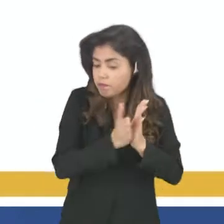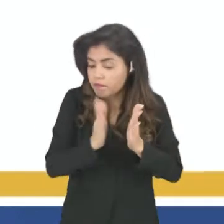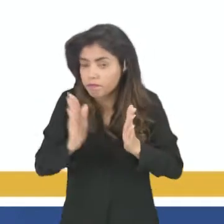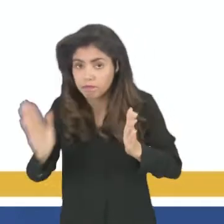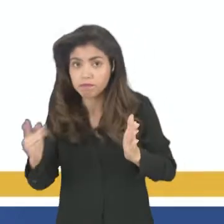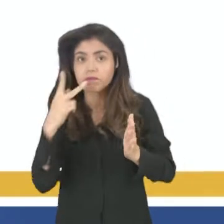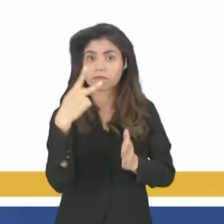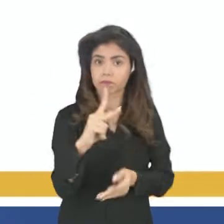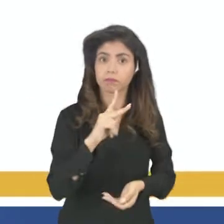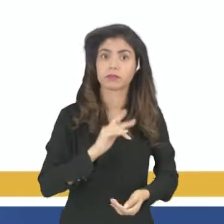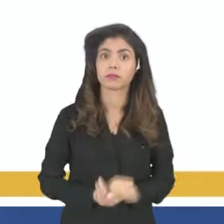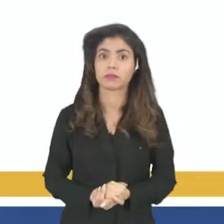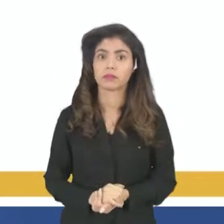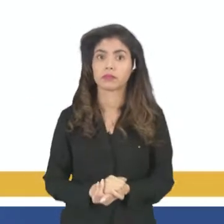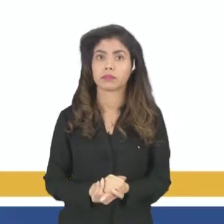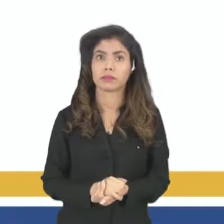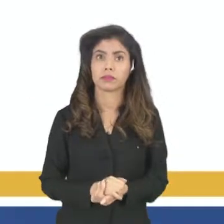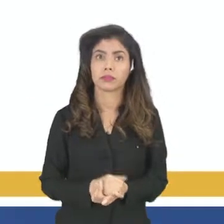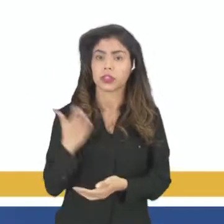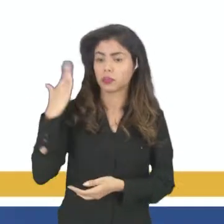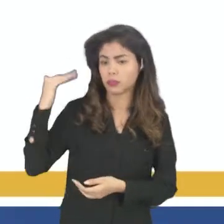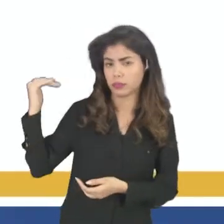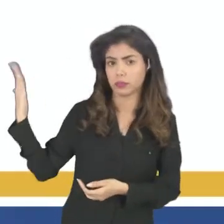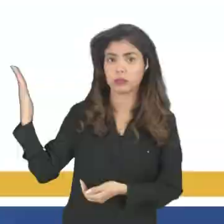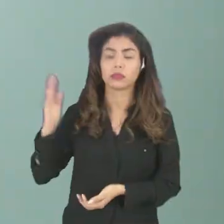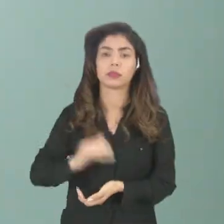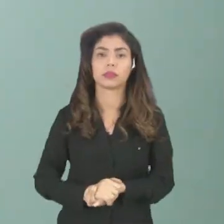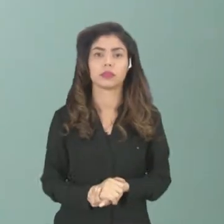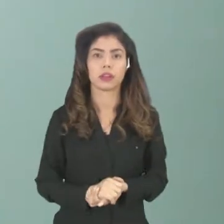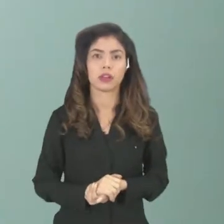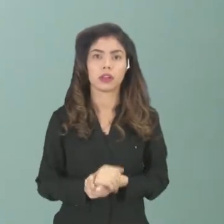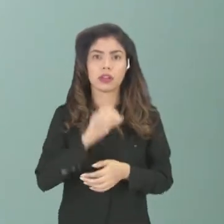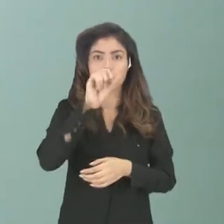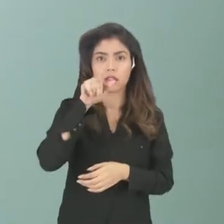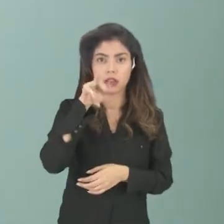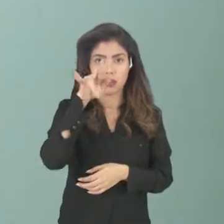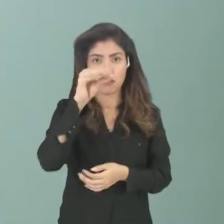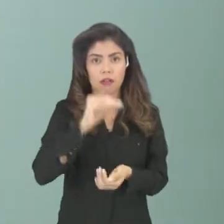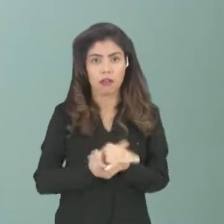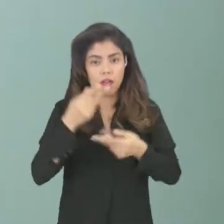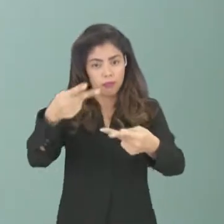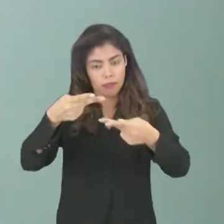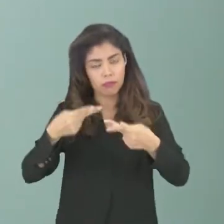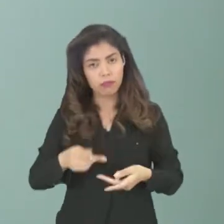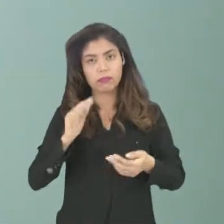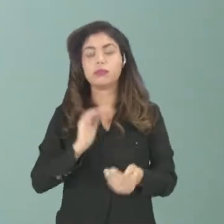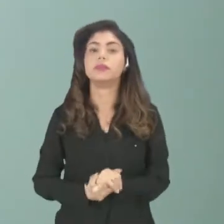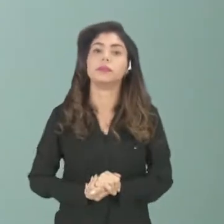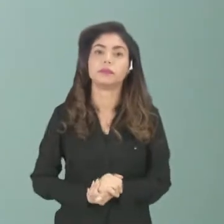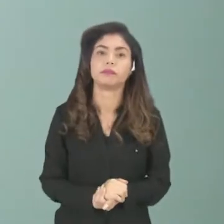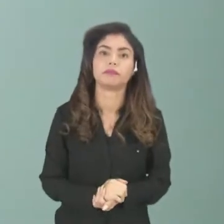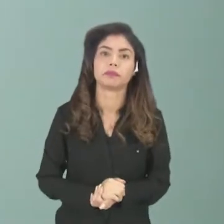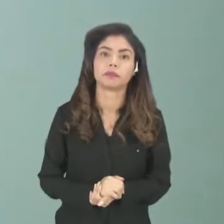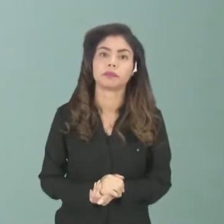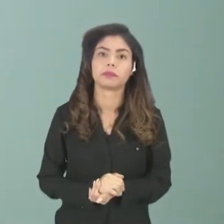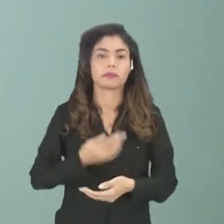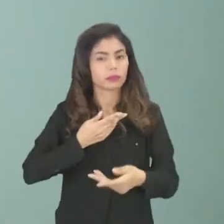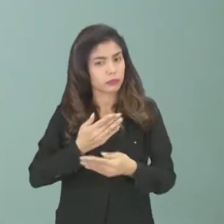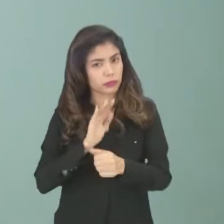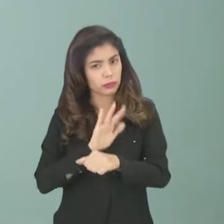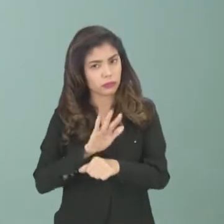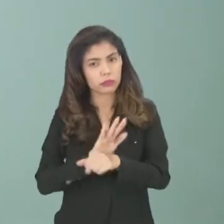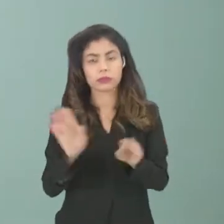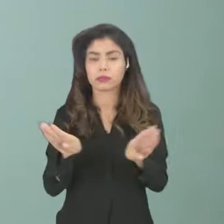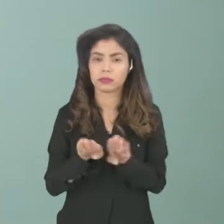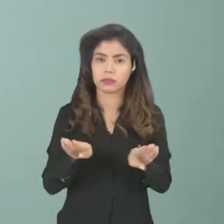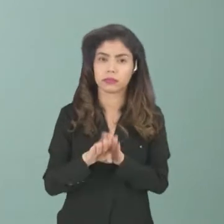disso, Jean-Jacques Rousseau ficou famoso no cenário intelectual e ele foi convidado para participar da